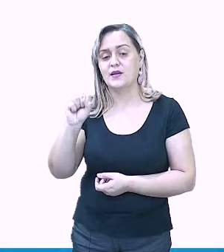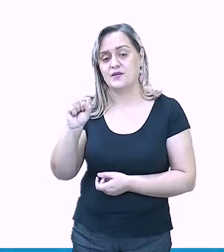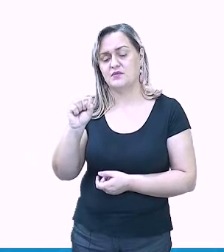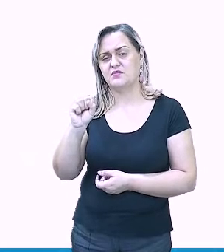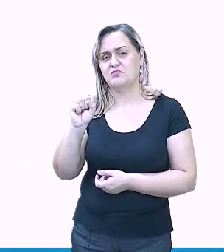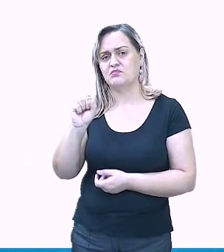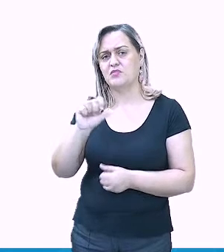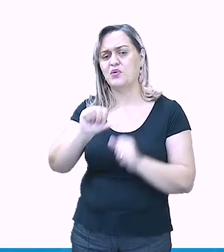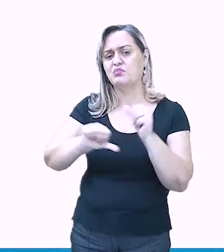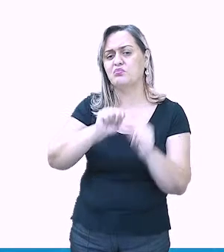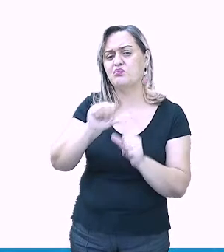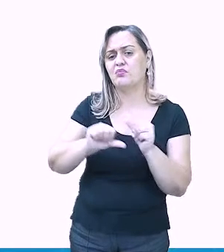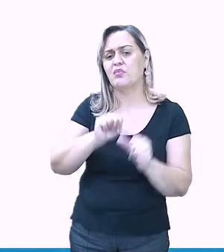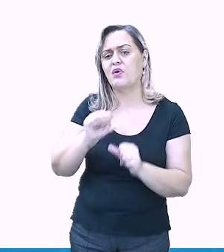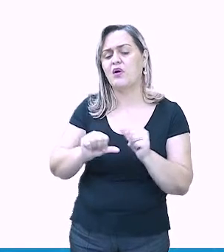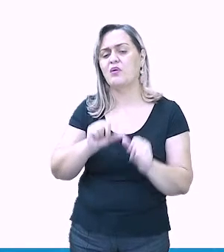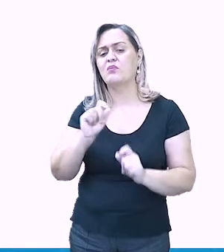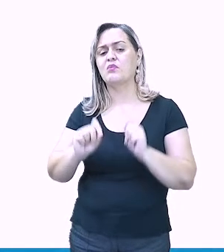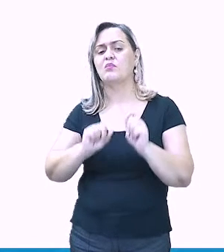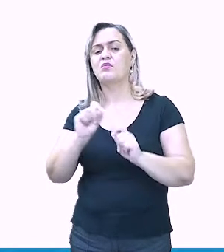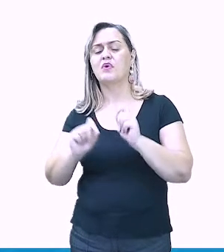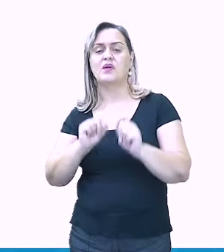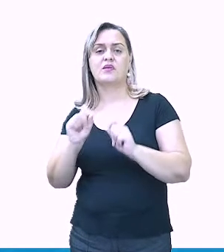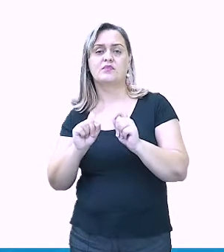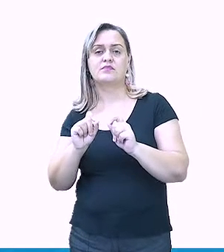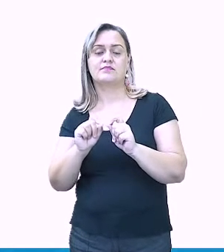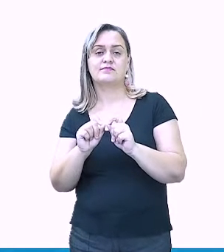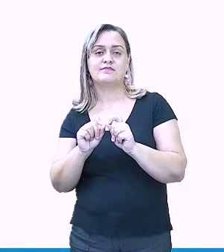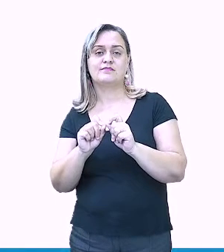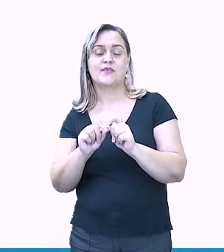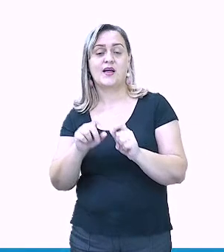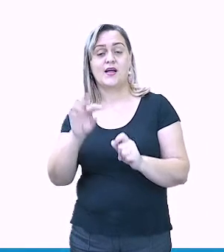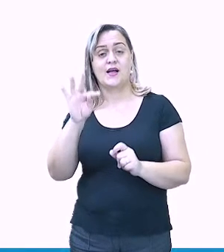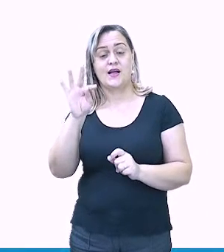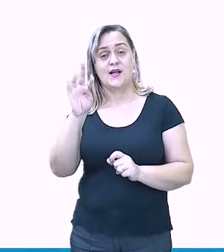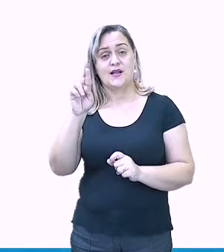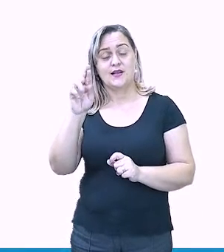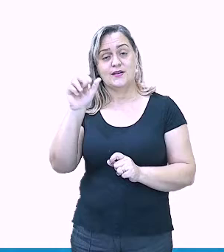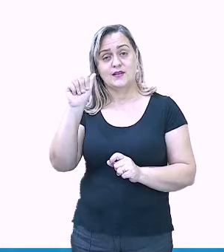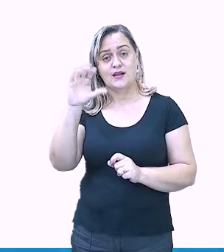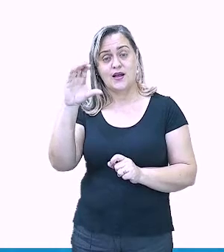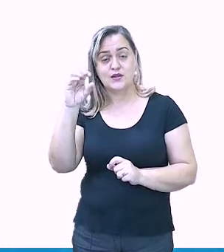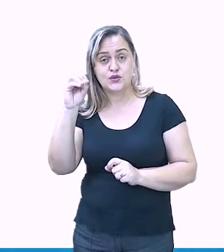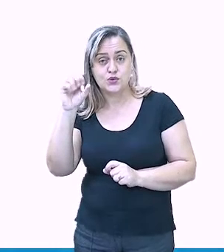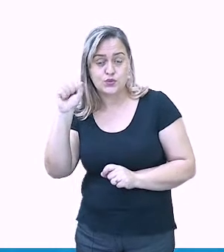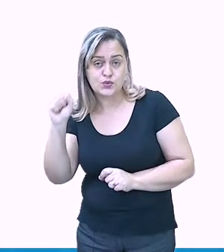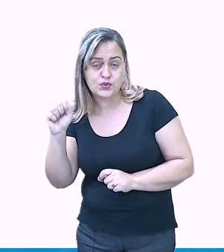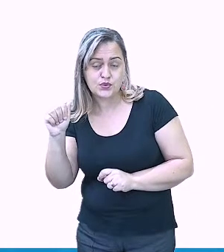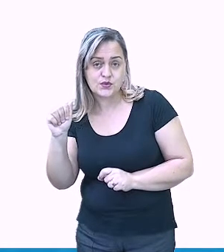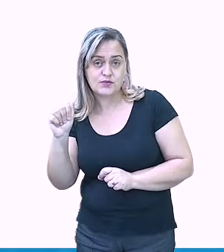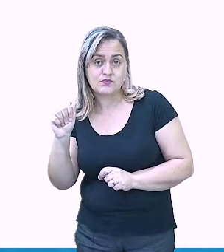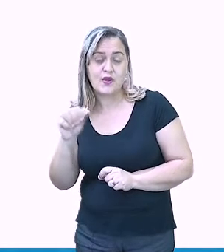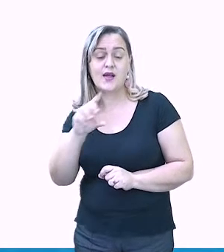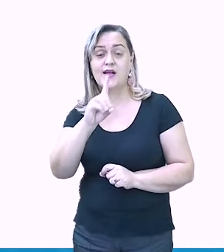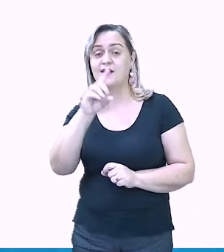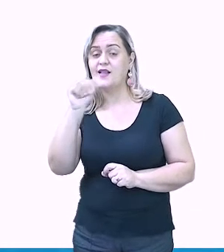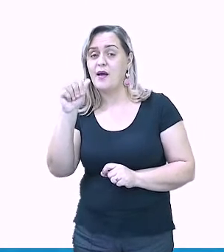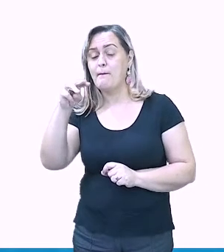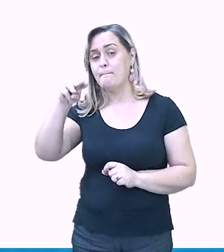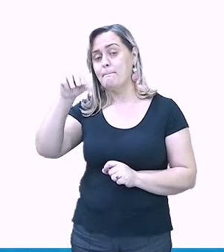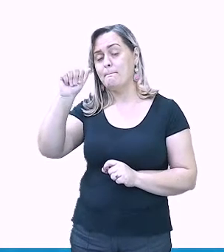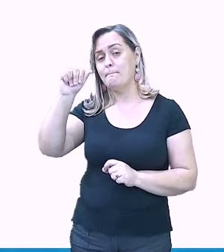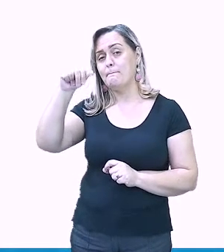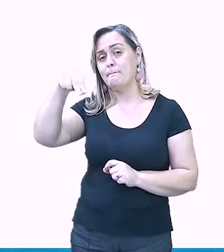Singelos traços da manhã, E se seria raios solares